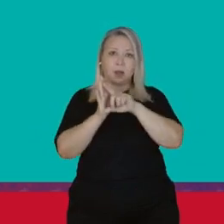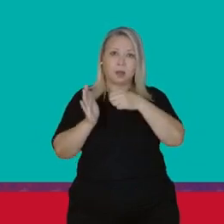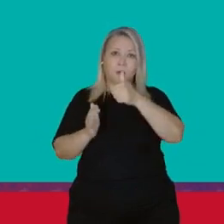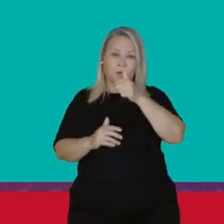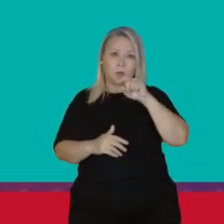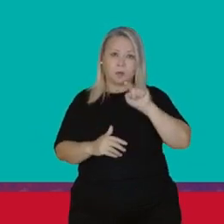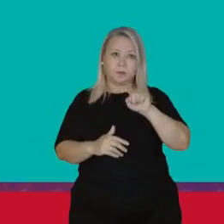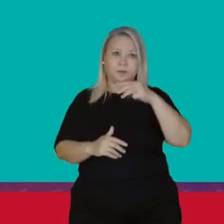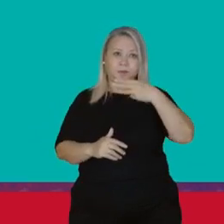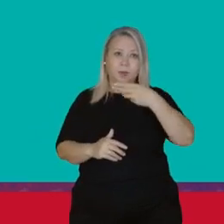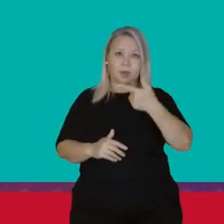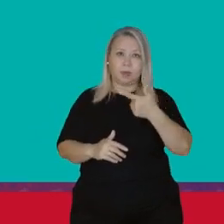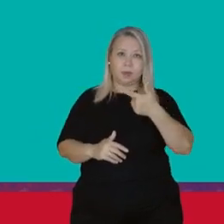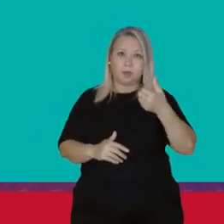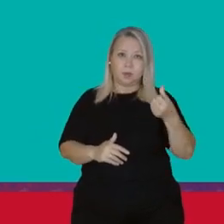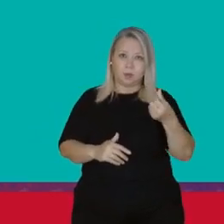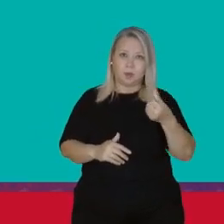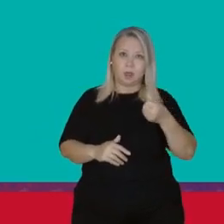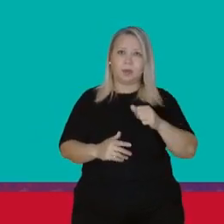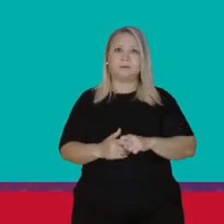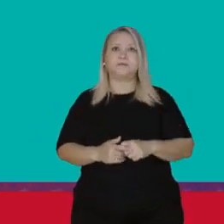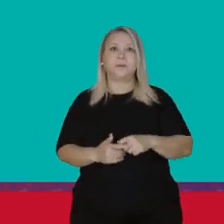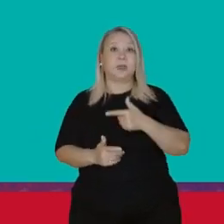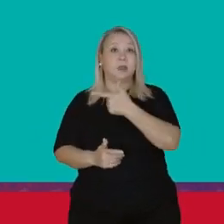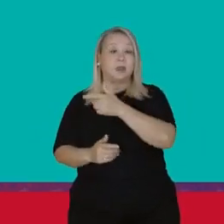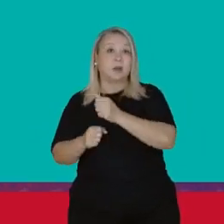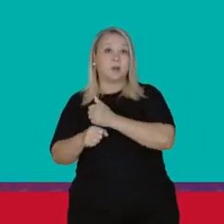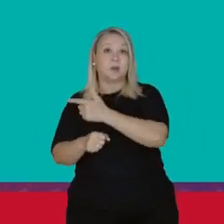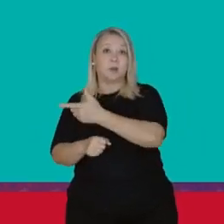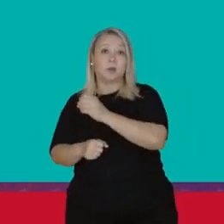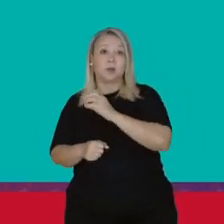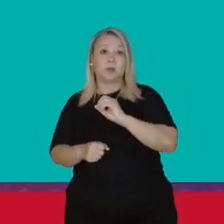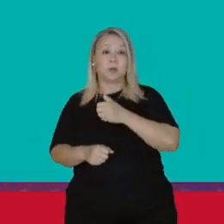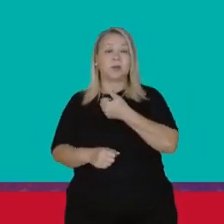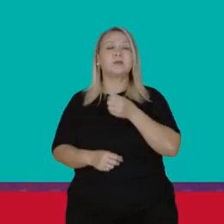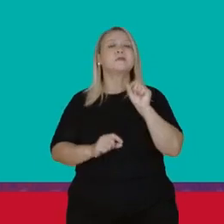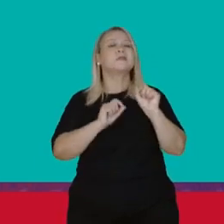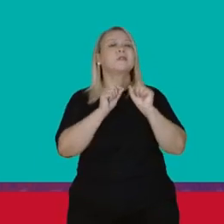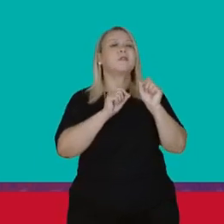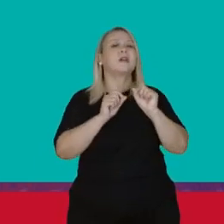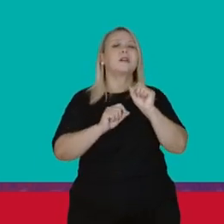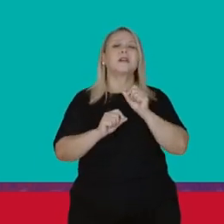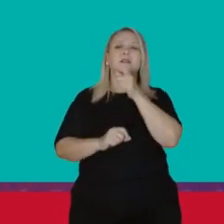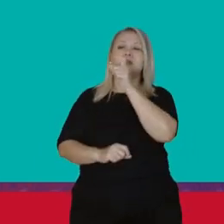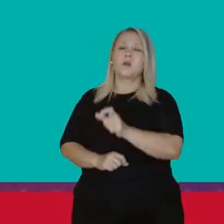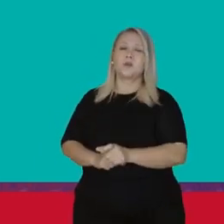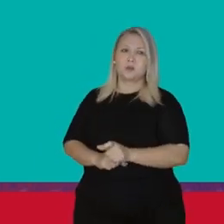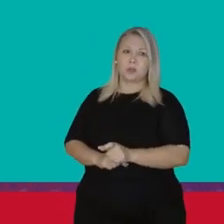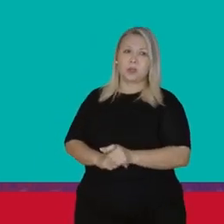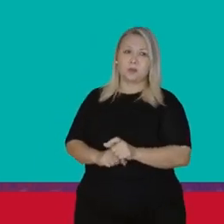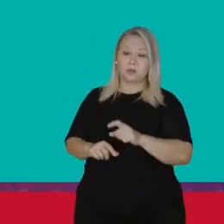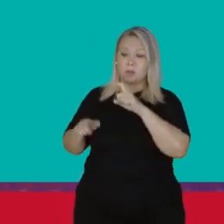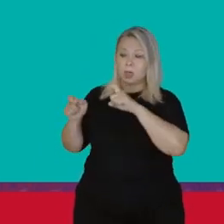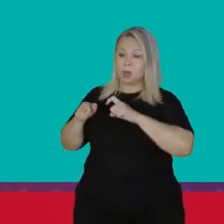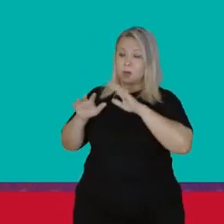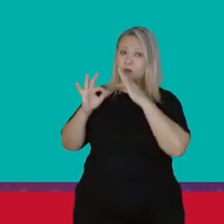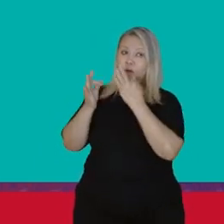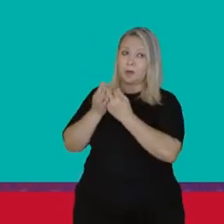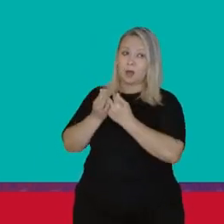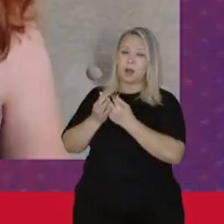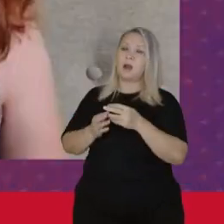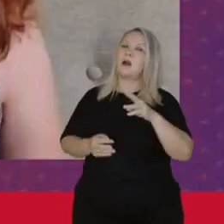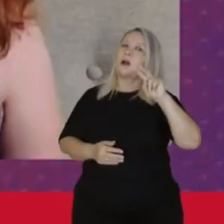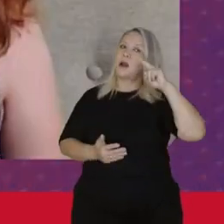11.326 de 2006, que fala sobre quem são os sujeitos da agricultura familiar, né? Reconhece, então, a diversidade